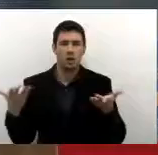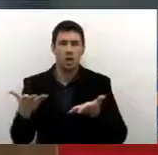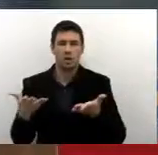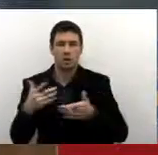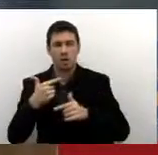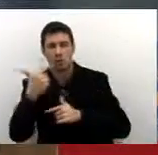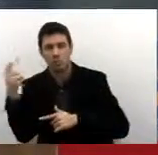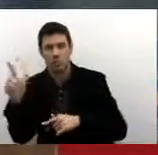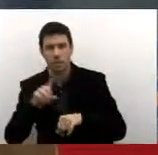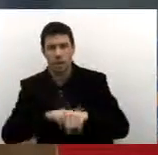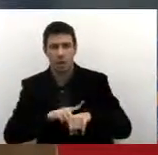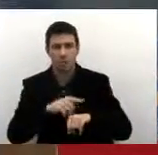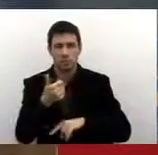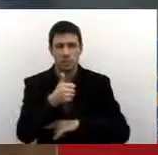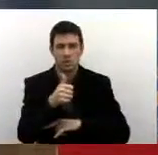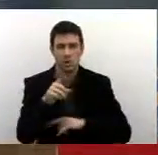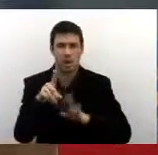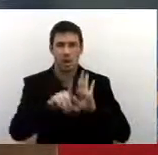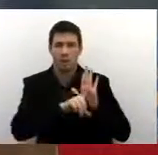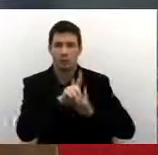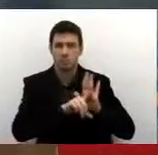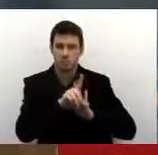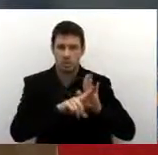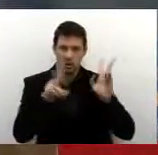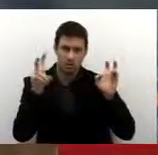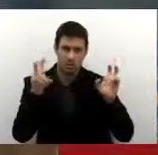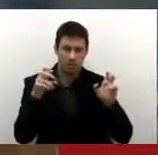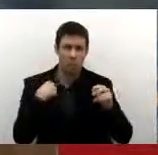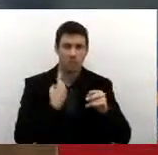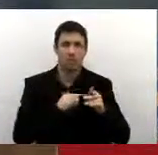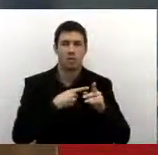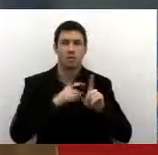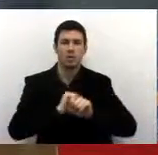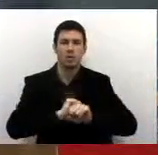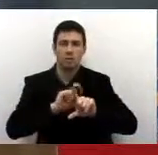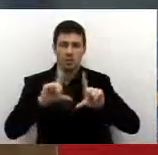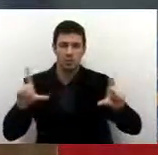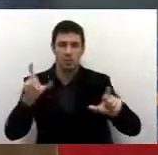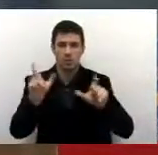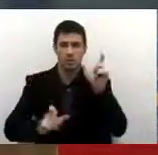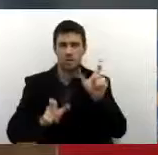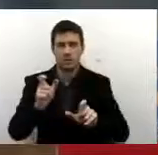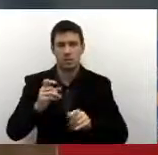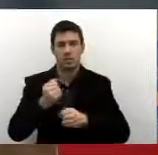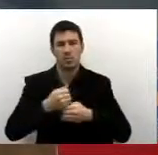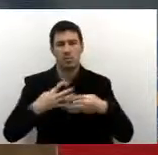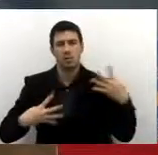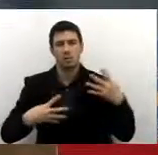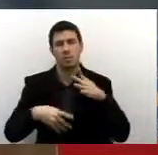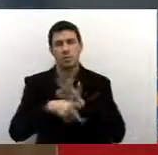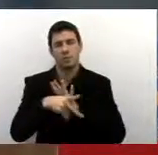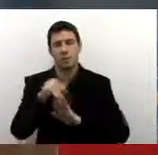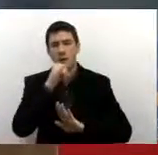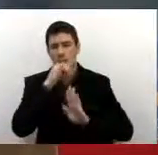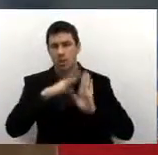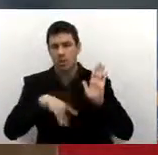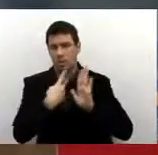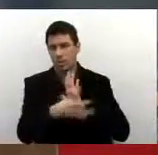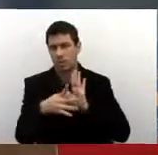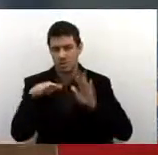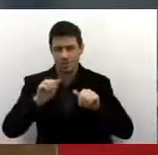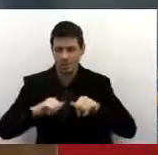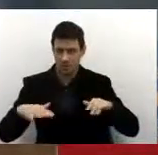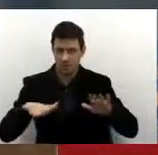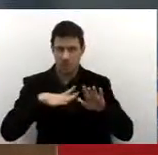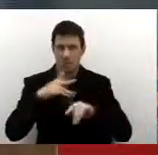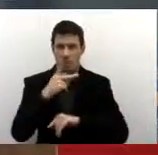Assuntos Legislativos. Você está acompanhando a transmissão ao vivo da TV Câmara Guarulhos do calendário de audiências públicas referentes aos